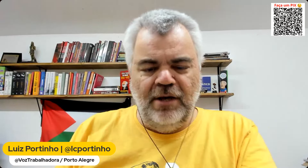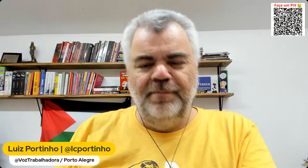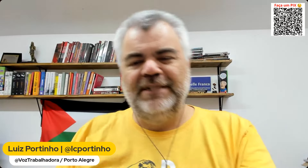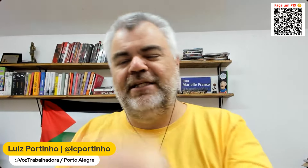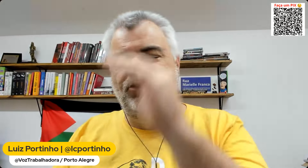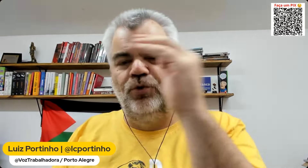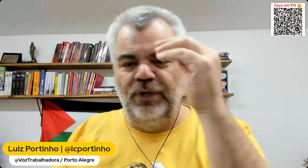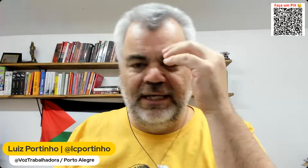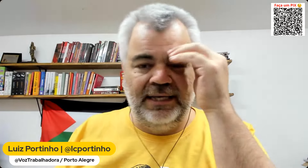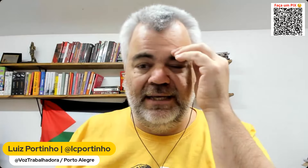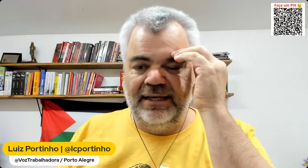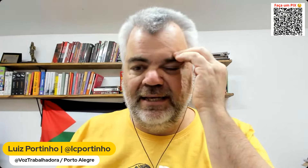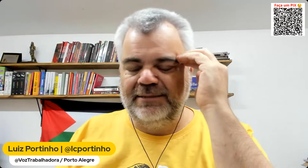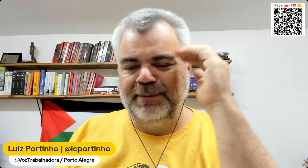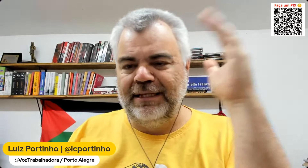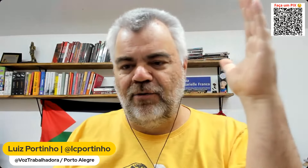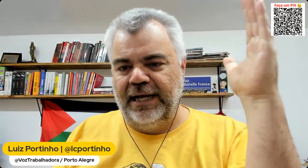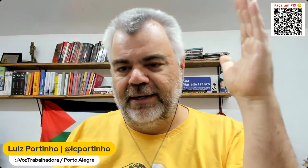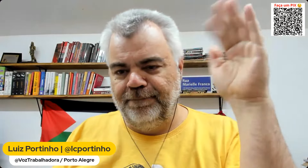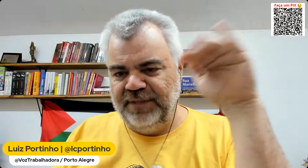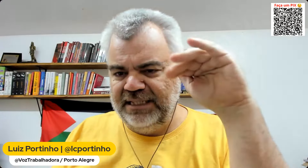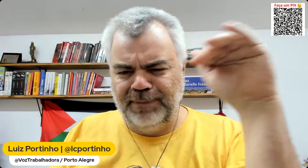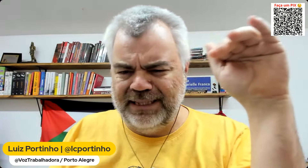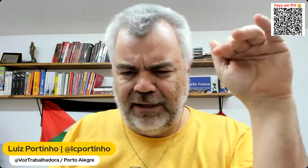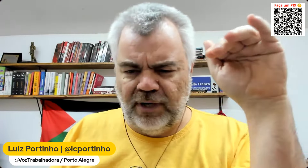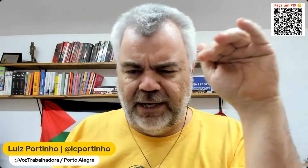Lula. Presidente Lula,